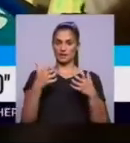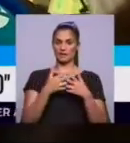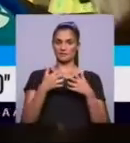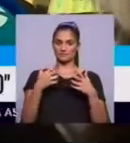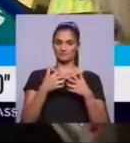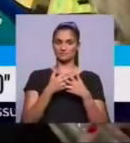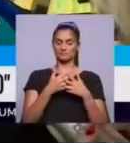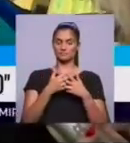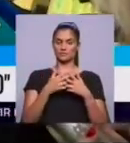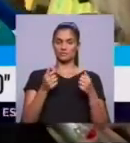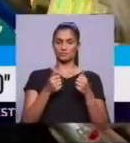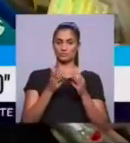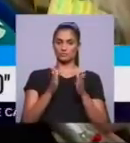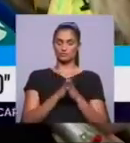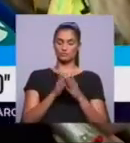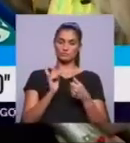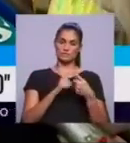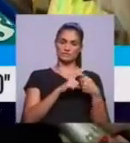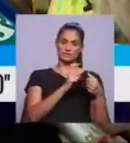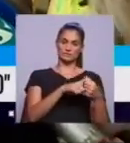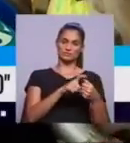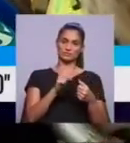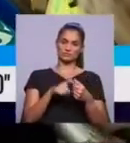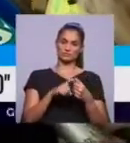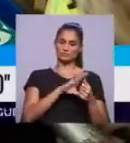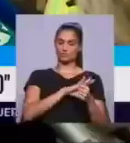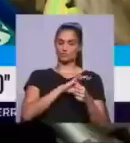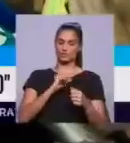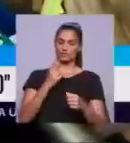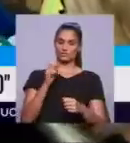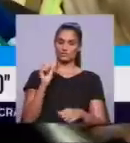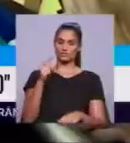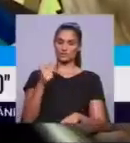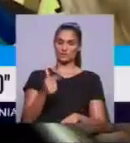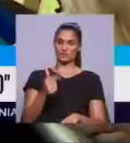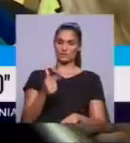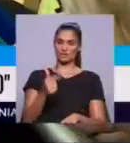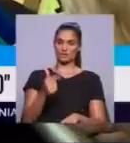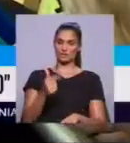guerra todos parceiros para tornais e hoje